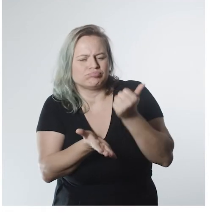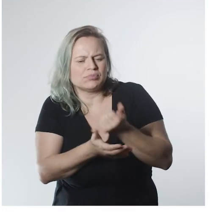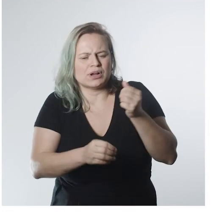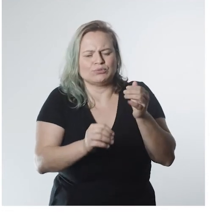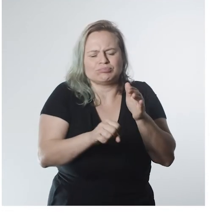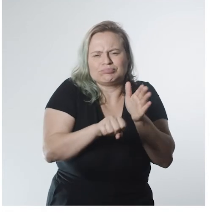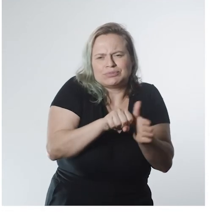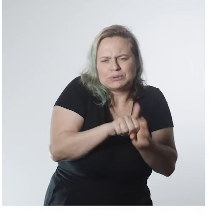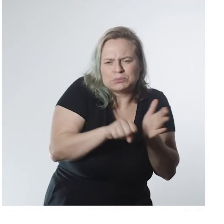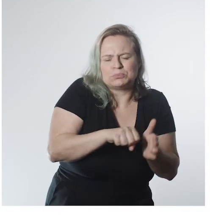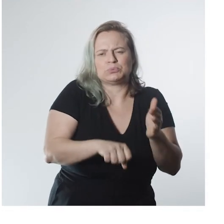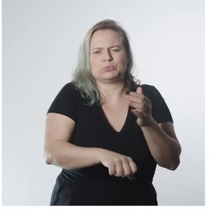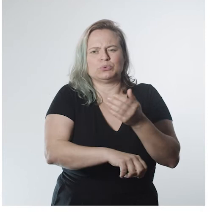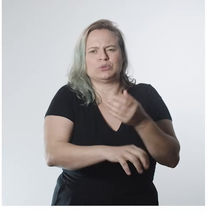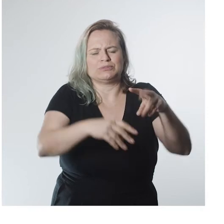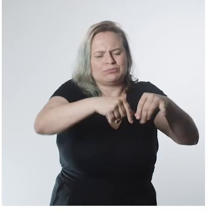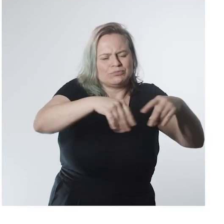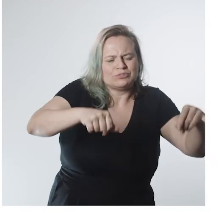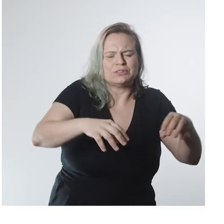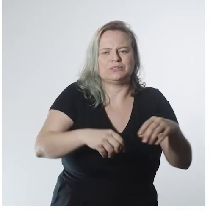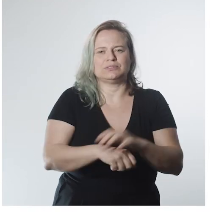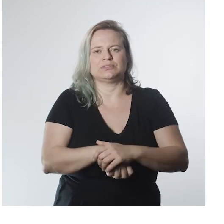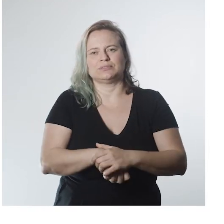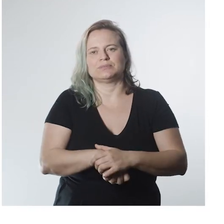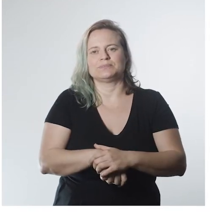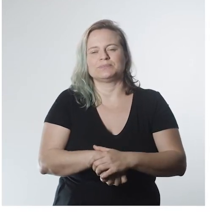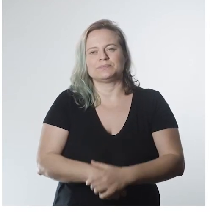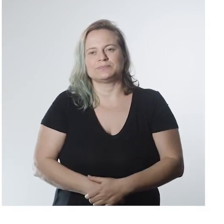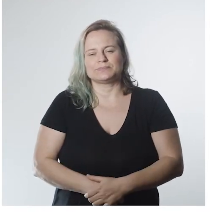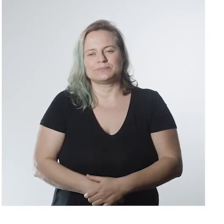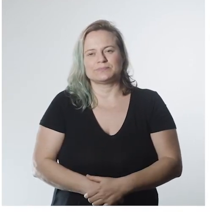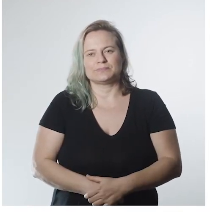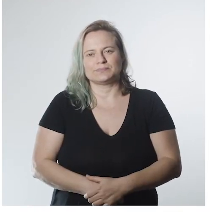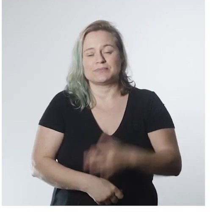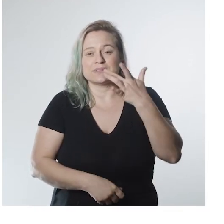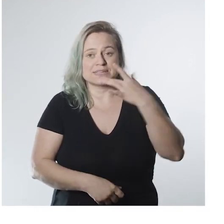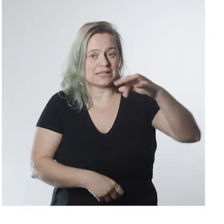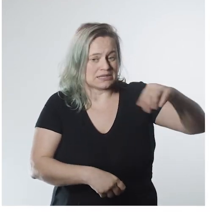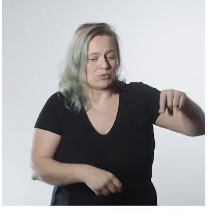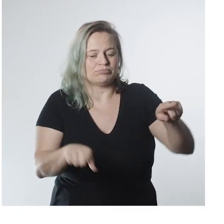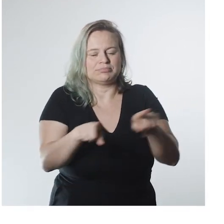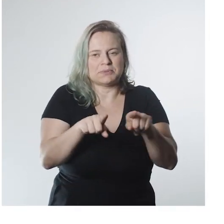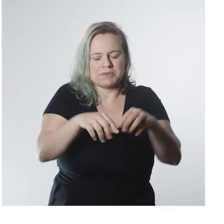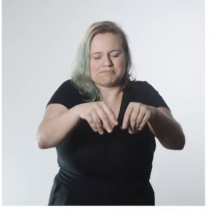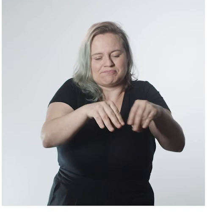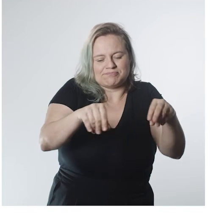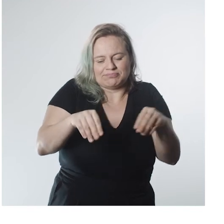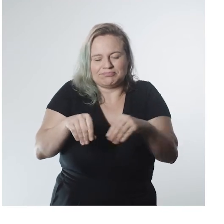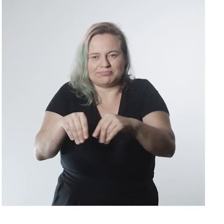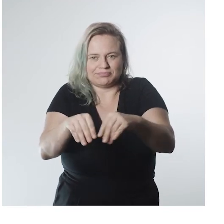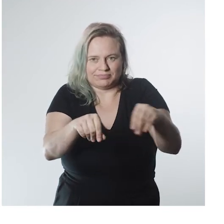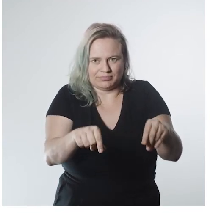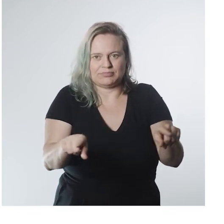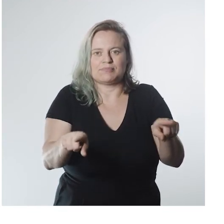mandioca grossa e sal, mais nada. Cebola, alho, agora vamos colocar a farinha. Trabalhar um pouco essa farinha com a